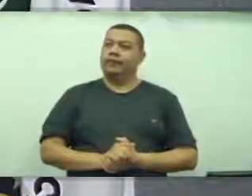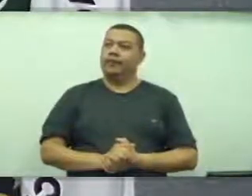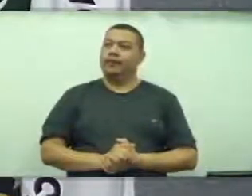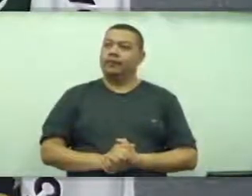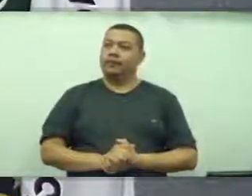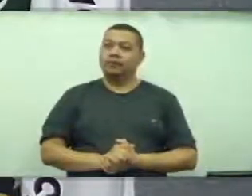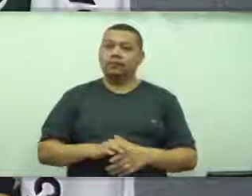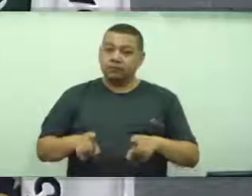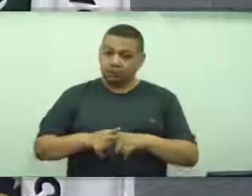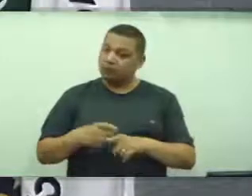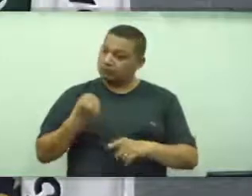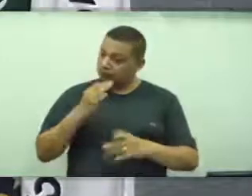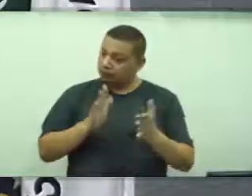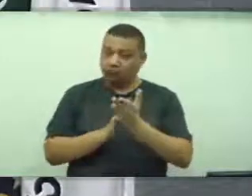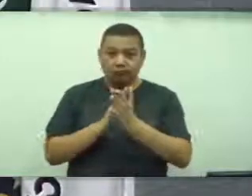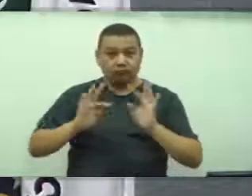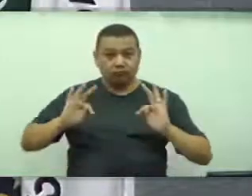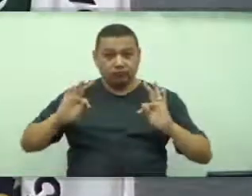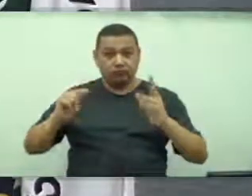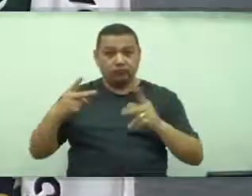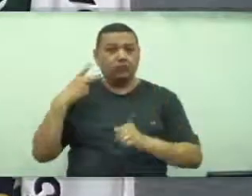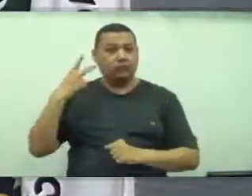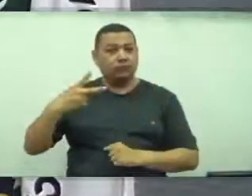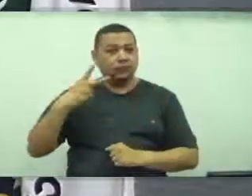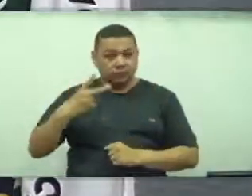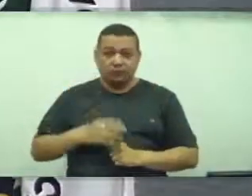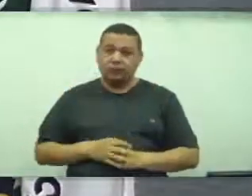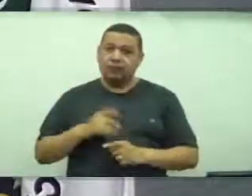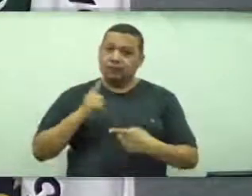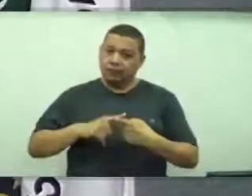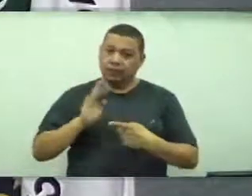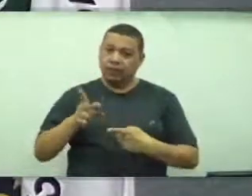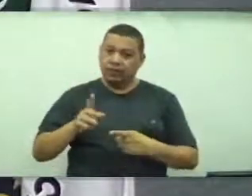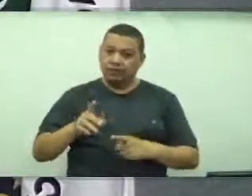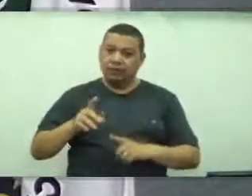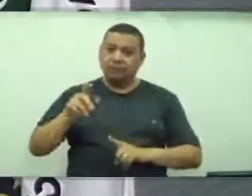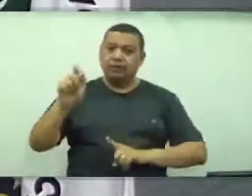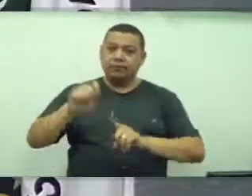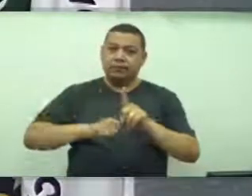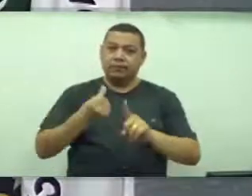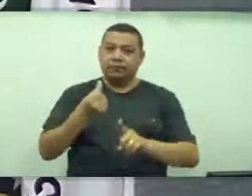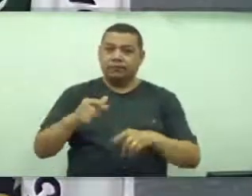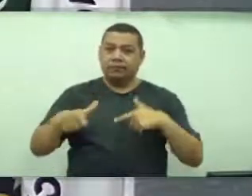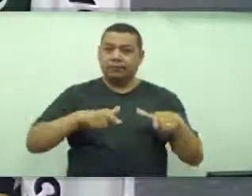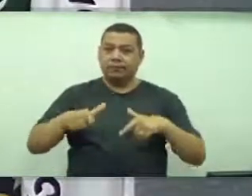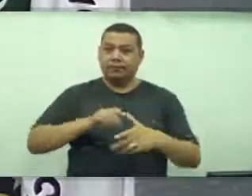parabenizar nós, vereadores, pelos 6 meses de mandato, né?